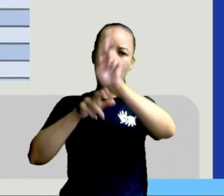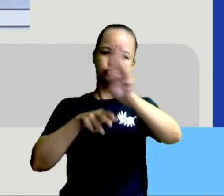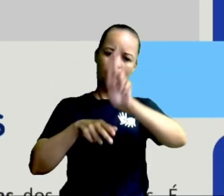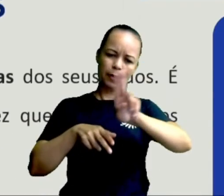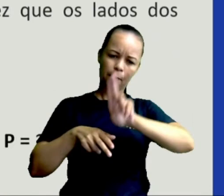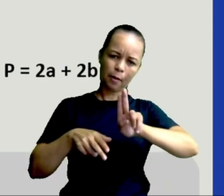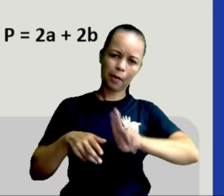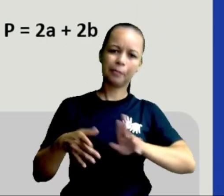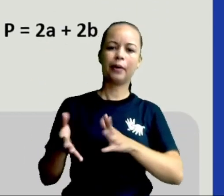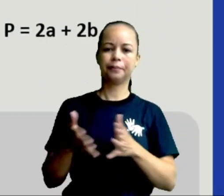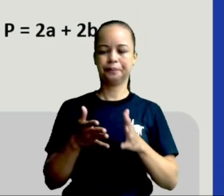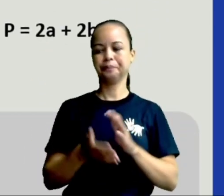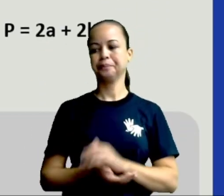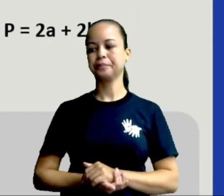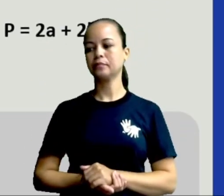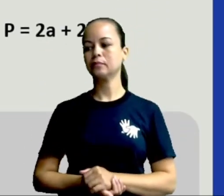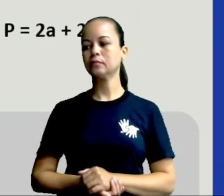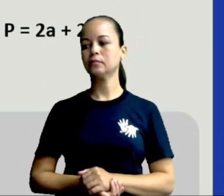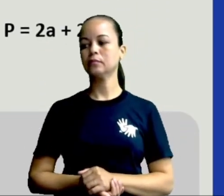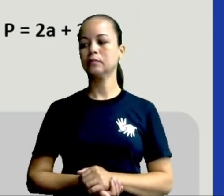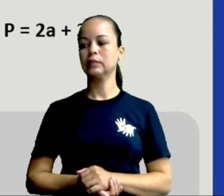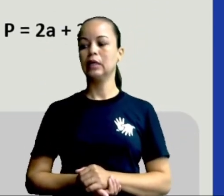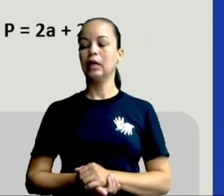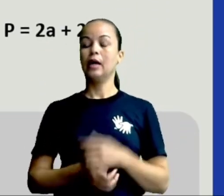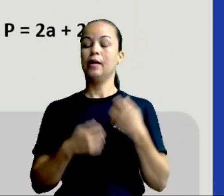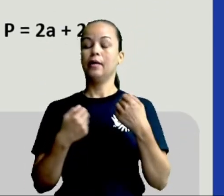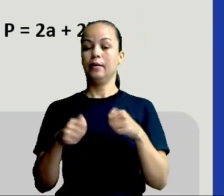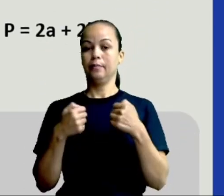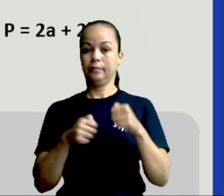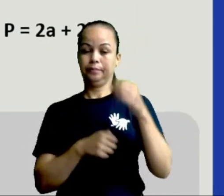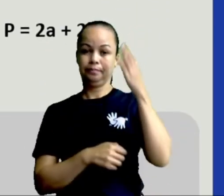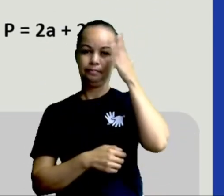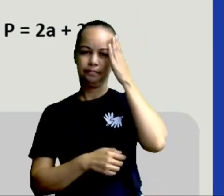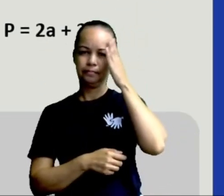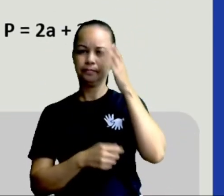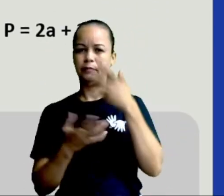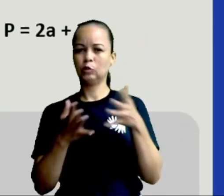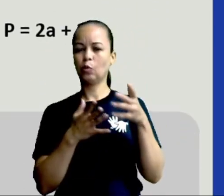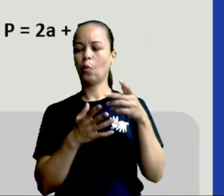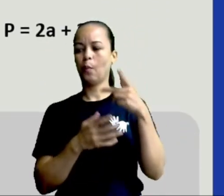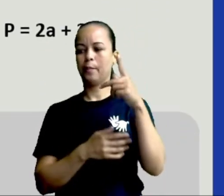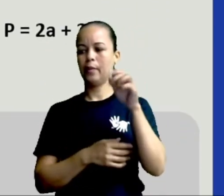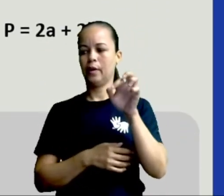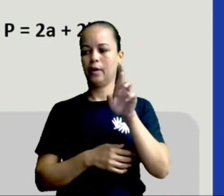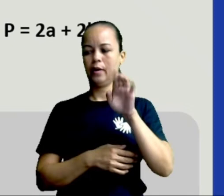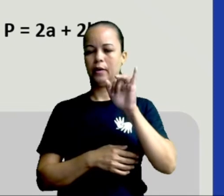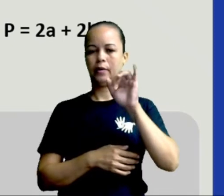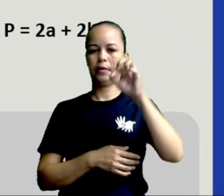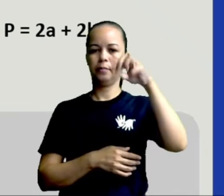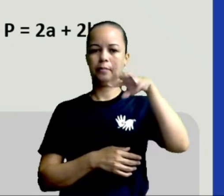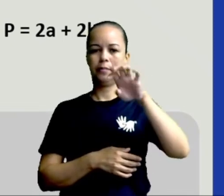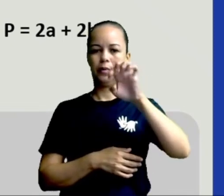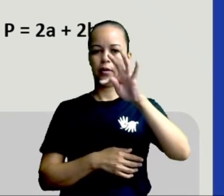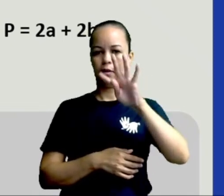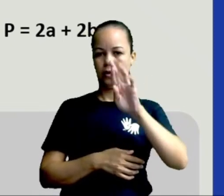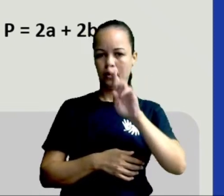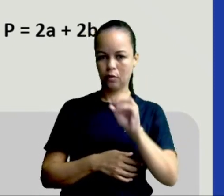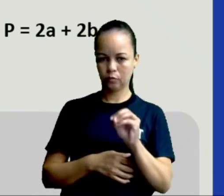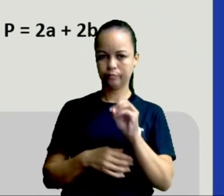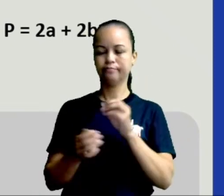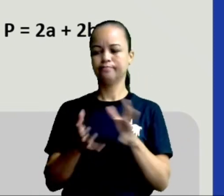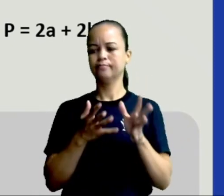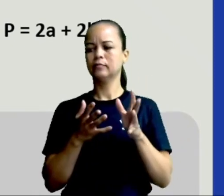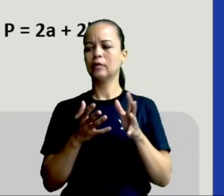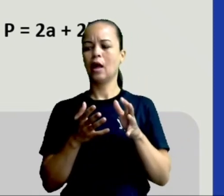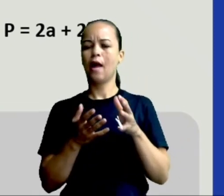Beleza? Então vamos seguir. O que é que eu preciso entender de perímetro? Lembra que a gente já trabalhou perímetro? Que perímetro é